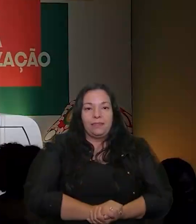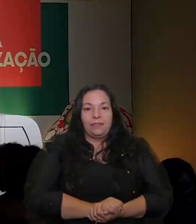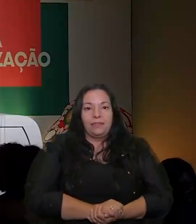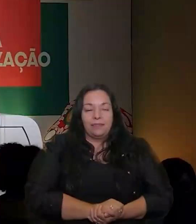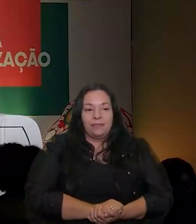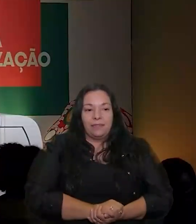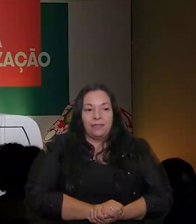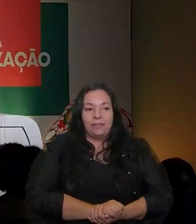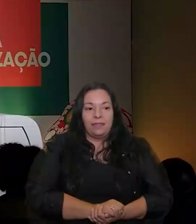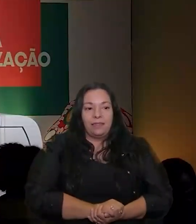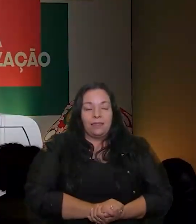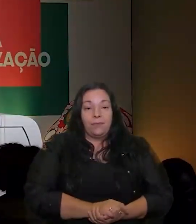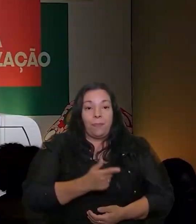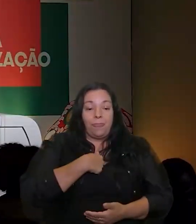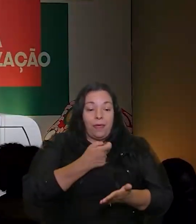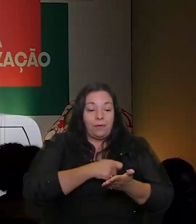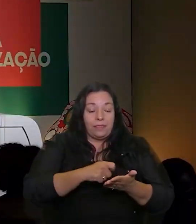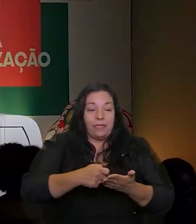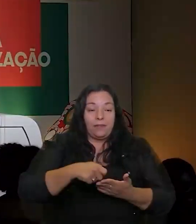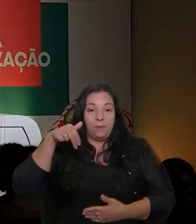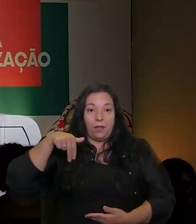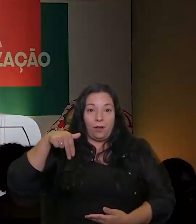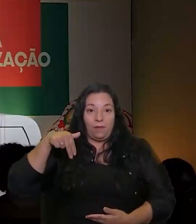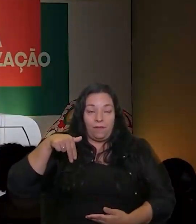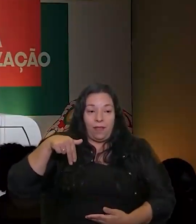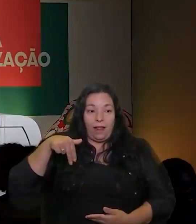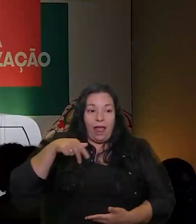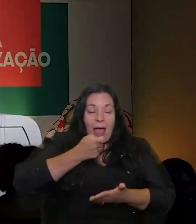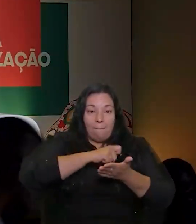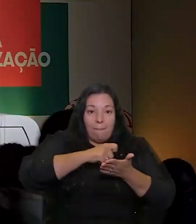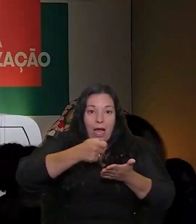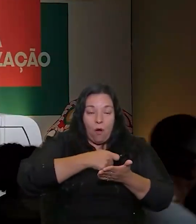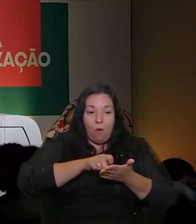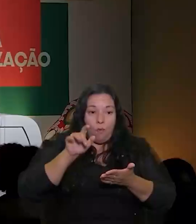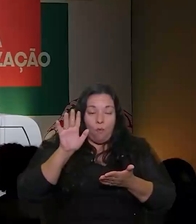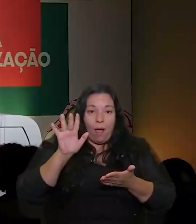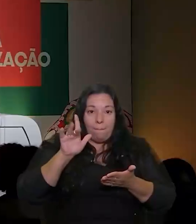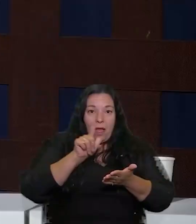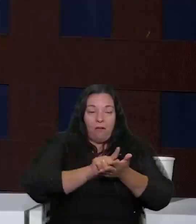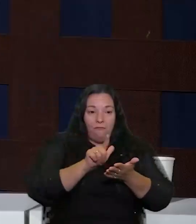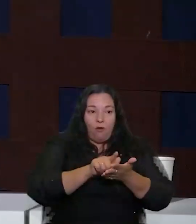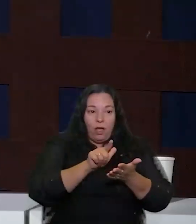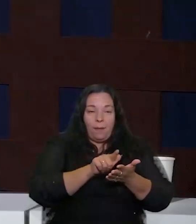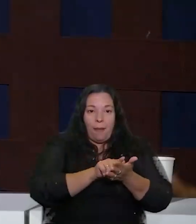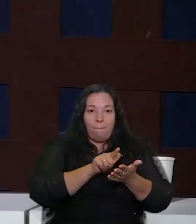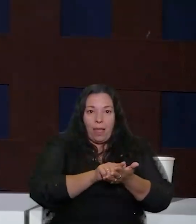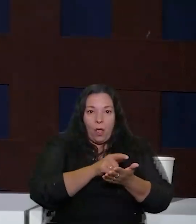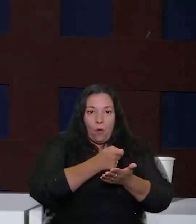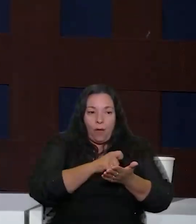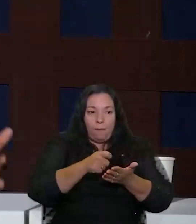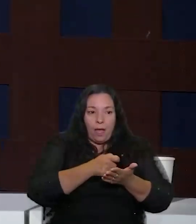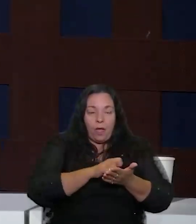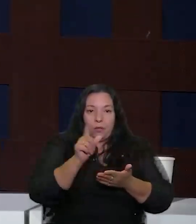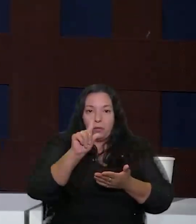aos 18 anos eu escrevi uma novela à mão, né, em folhas de ofício. Não